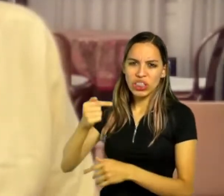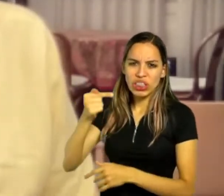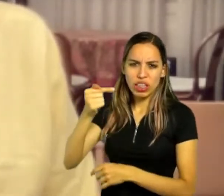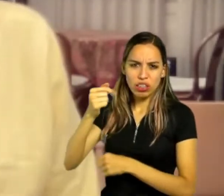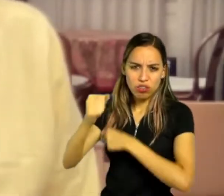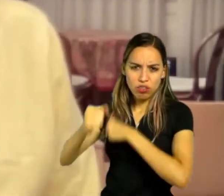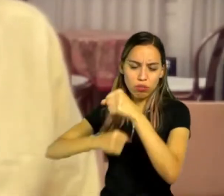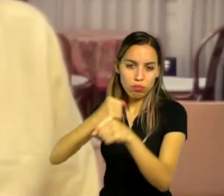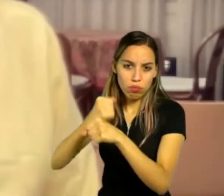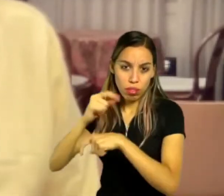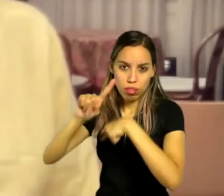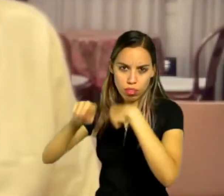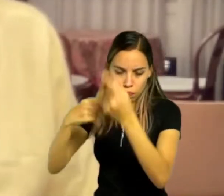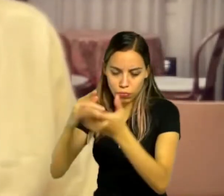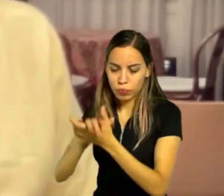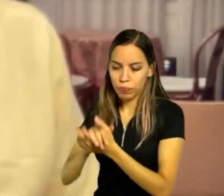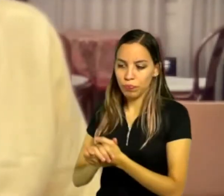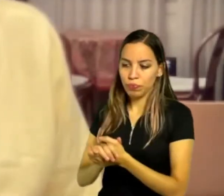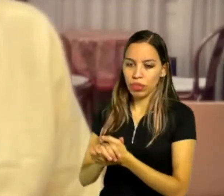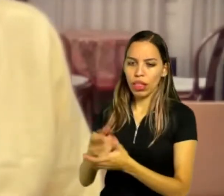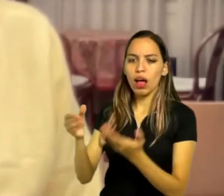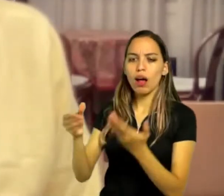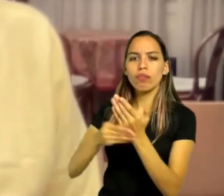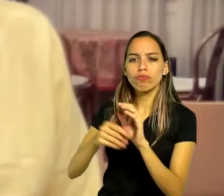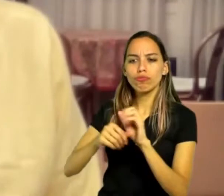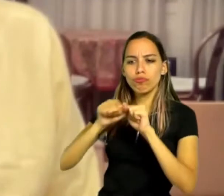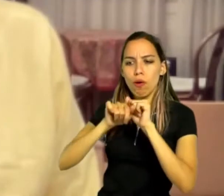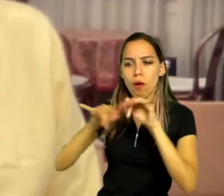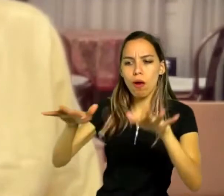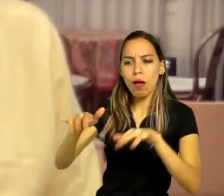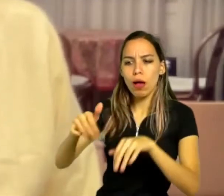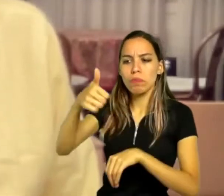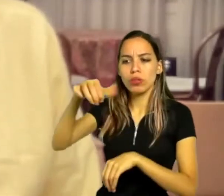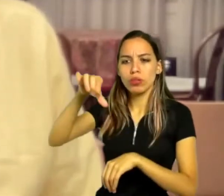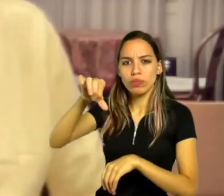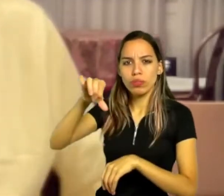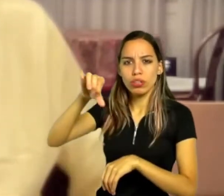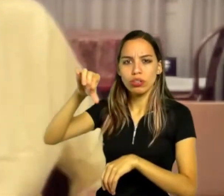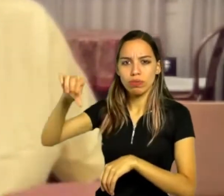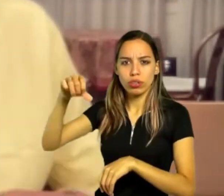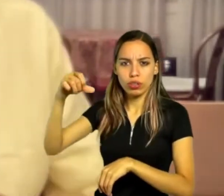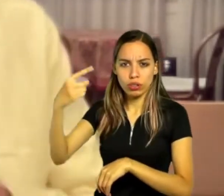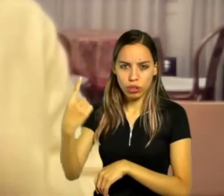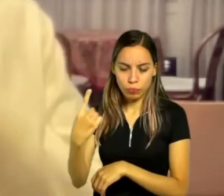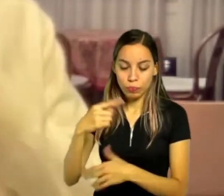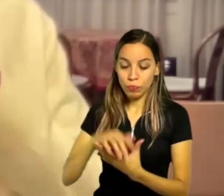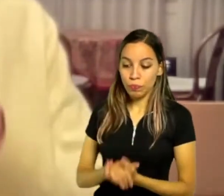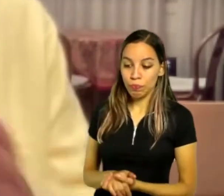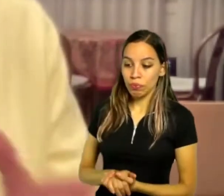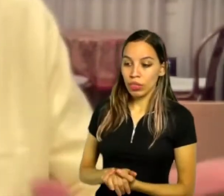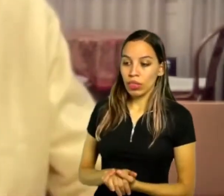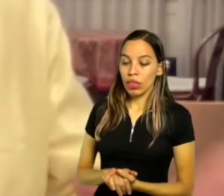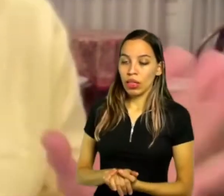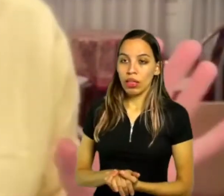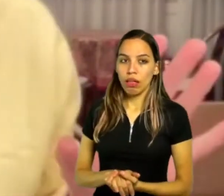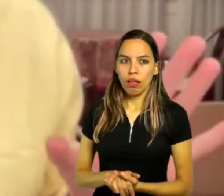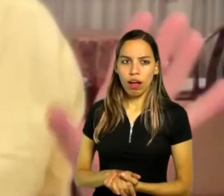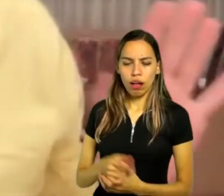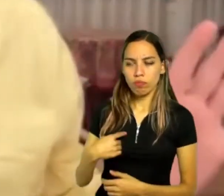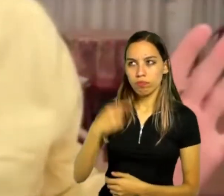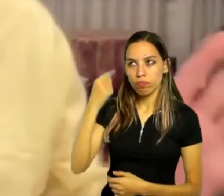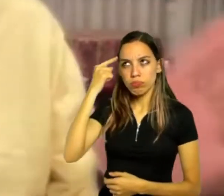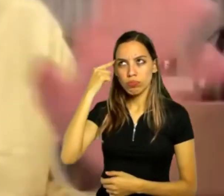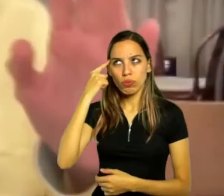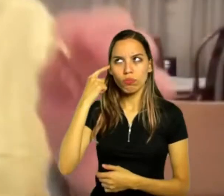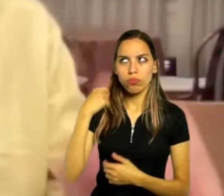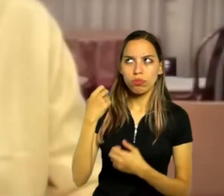99. E eu, quando quis contar a história do massacre, eu disse, eu vou contar a história que os presos